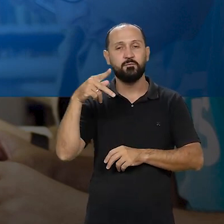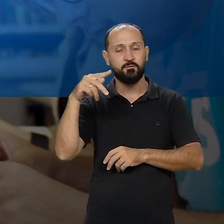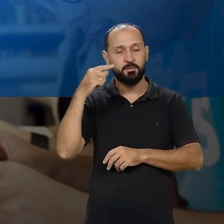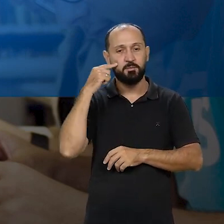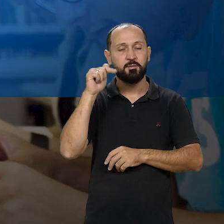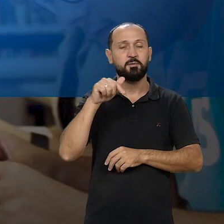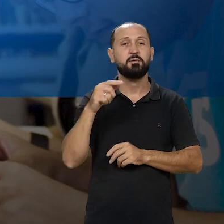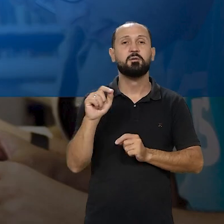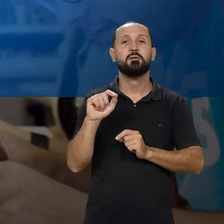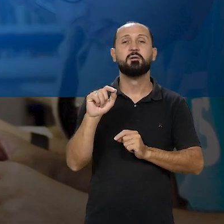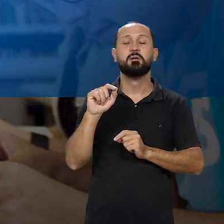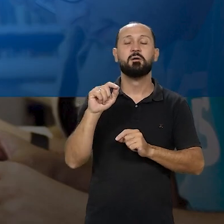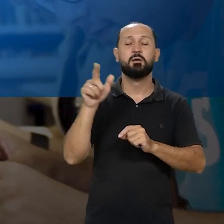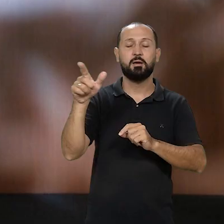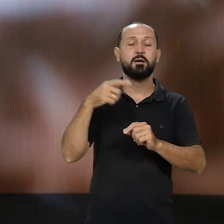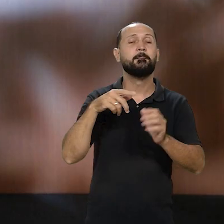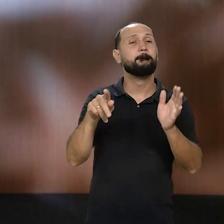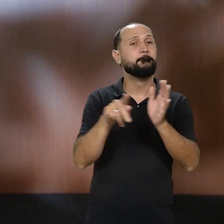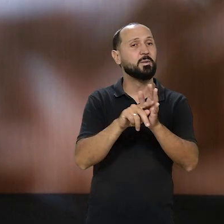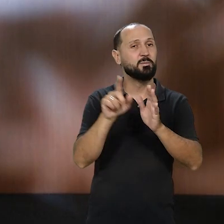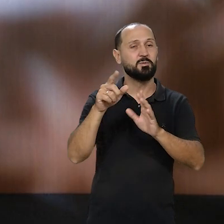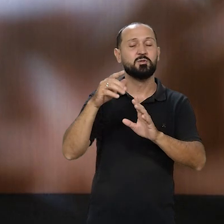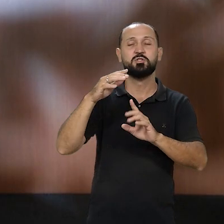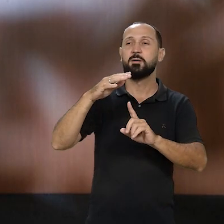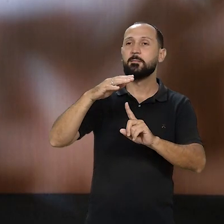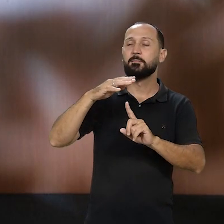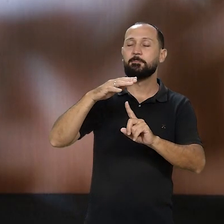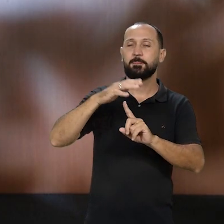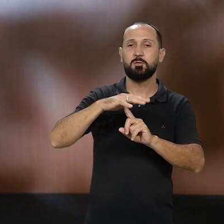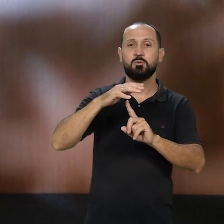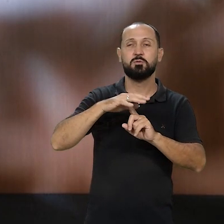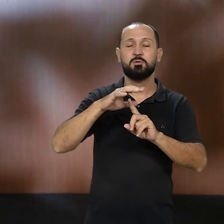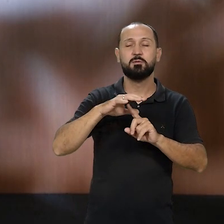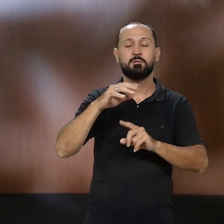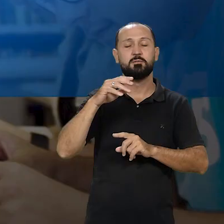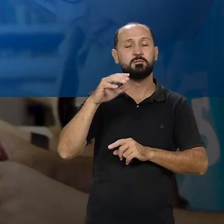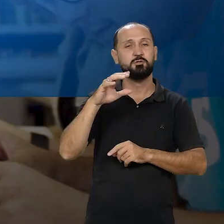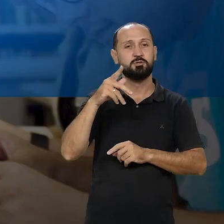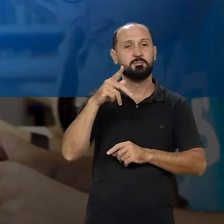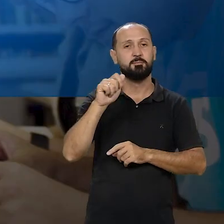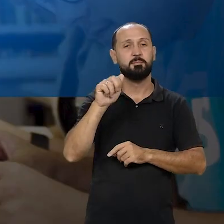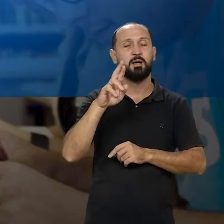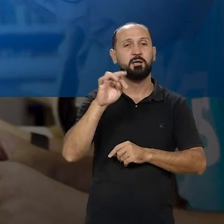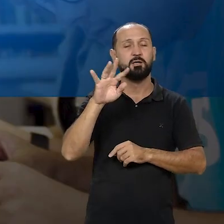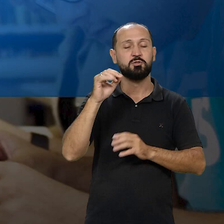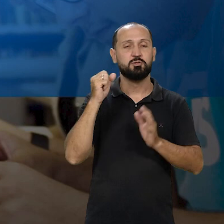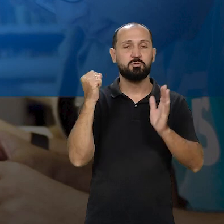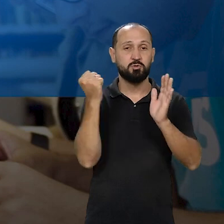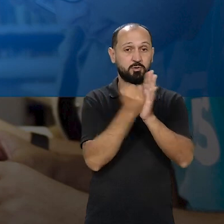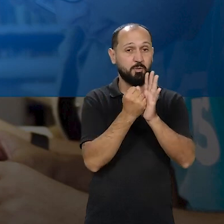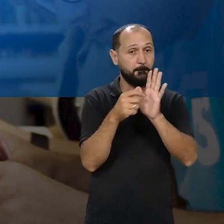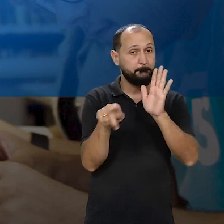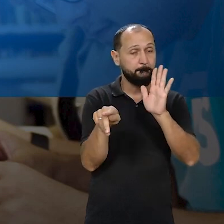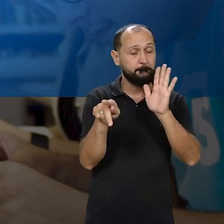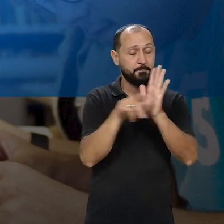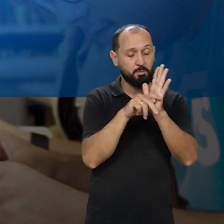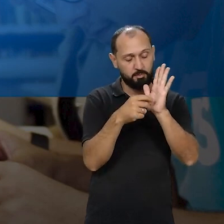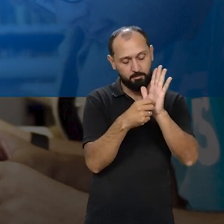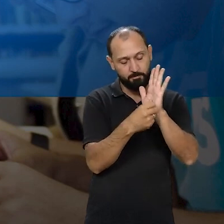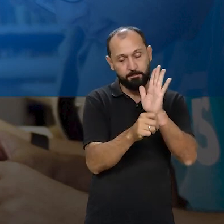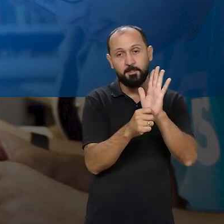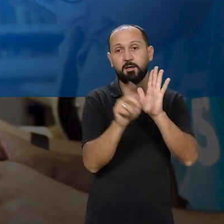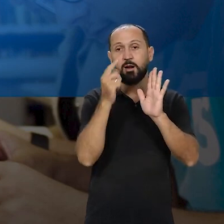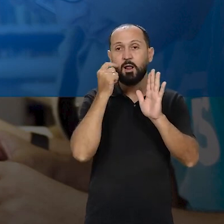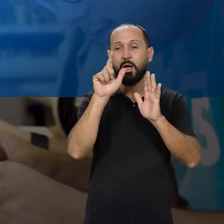editorial lá de Paraty, né, então eles promovem selo próprio, né? E isso, tem um selo próprio. Então, ele é um